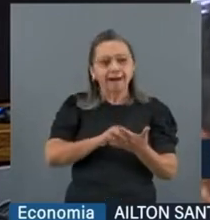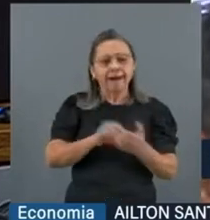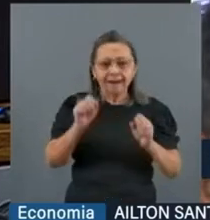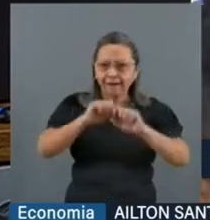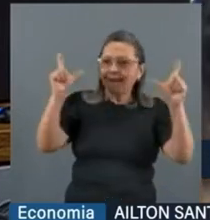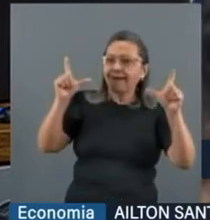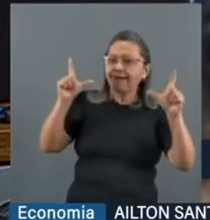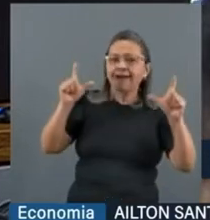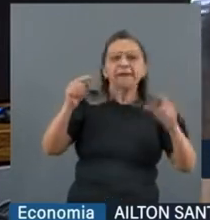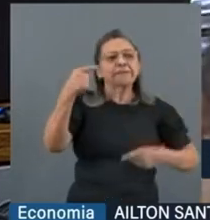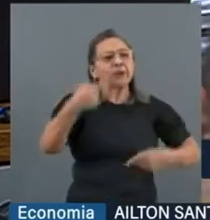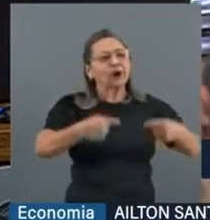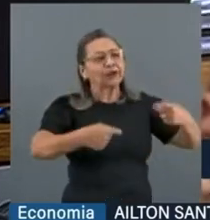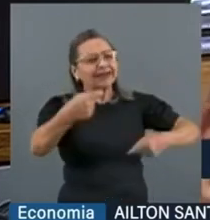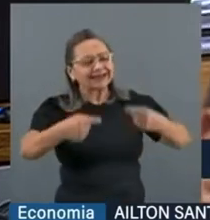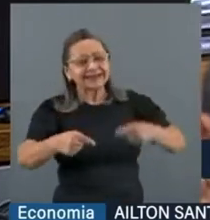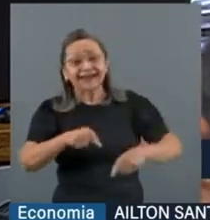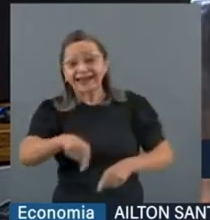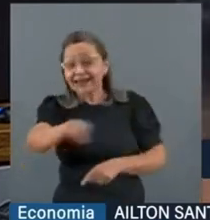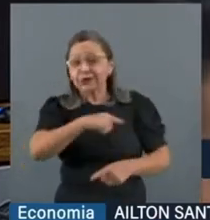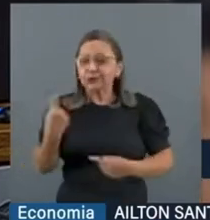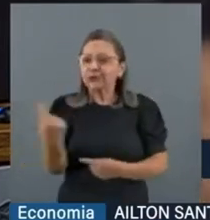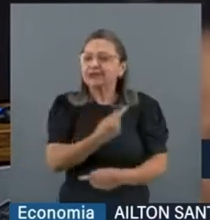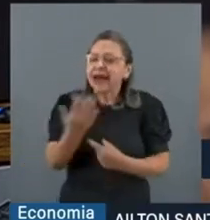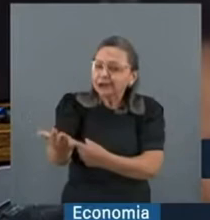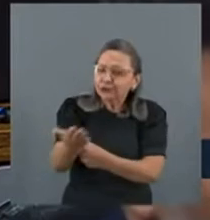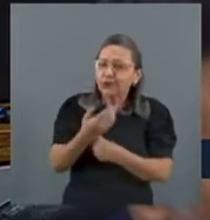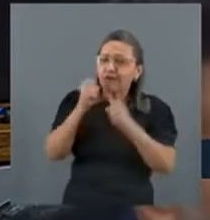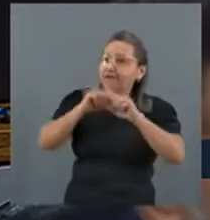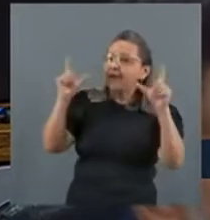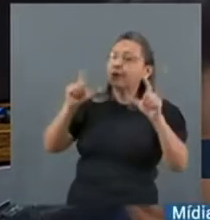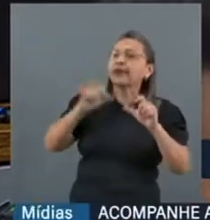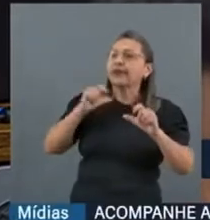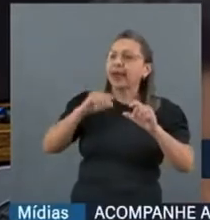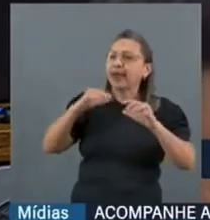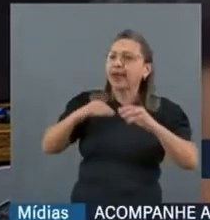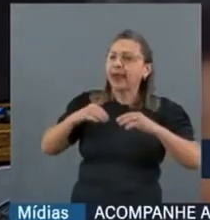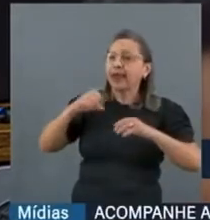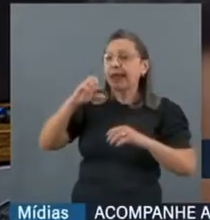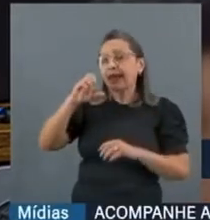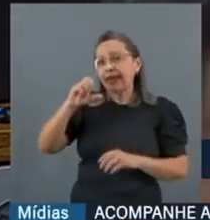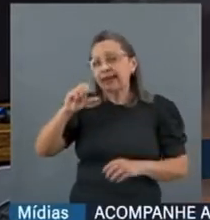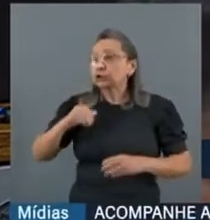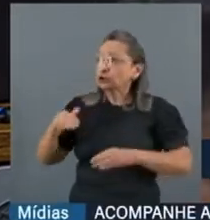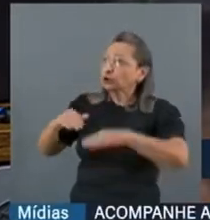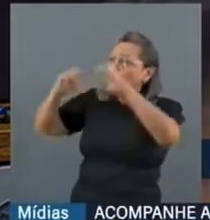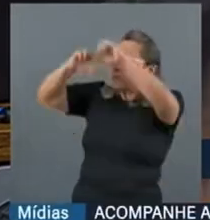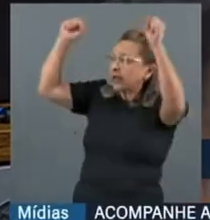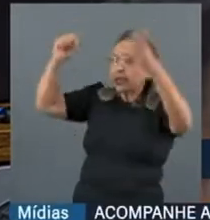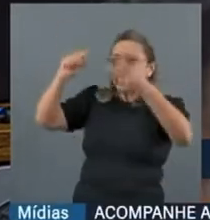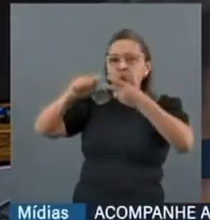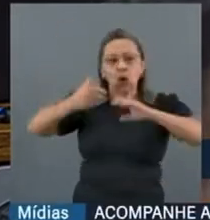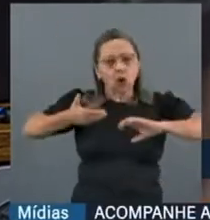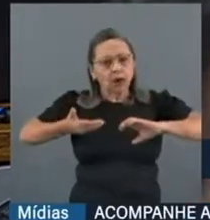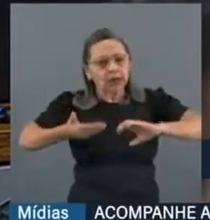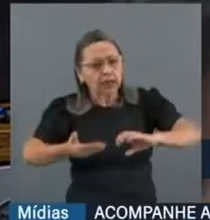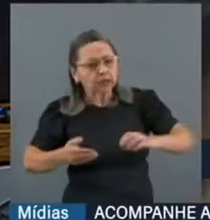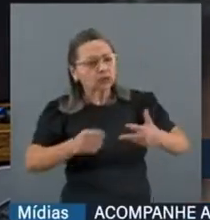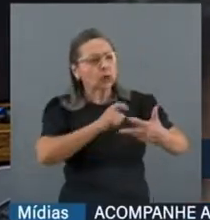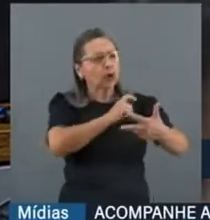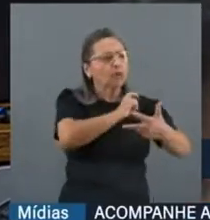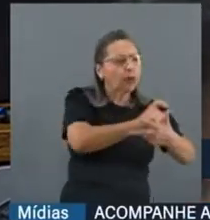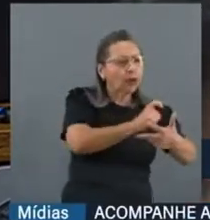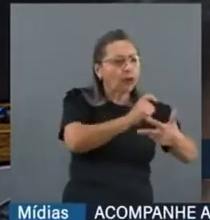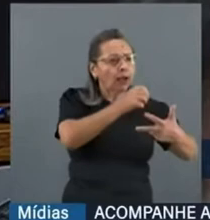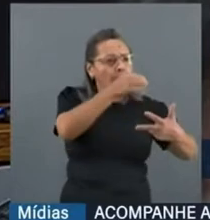para política ele nos fez ver que que é Supremo que quer congresso que que é Poder Executivo que cada um faz